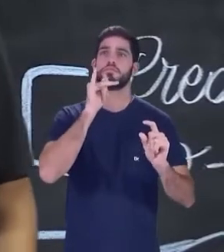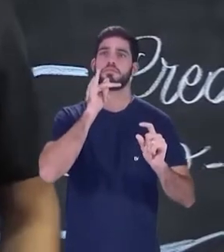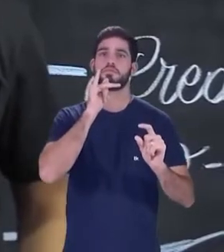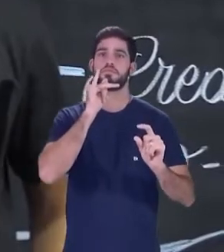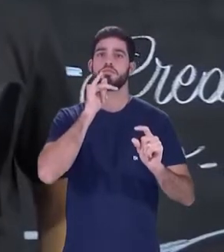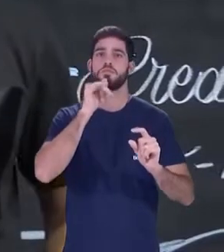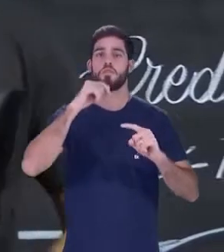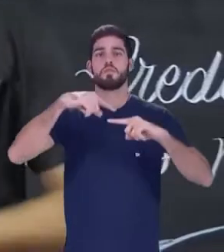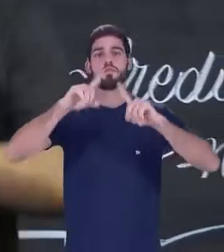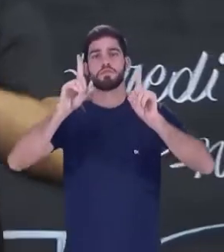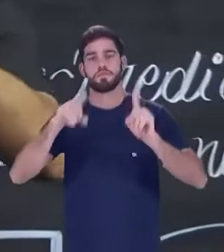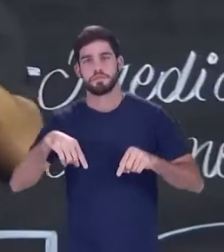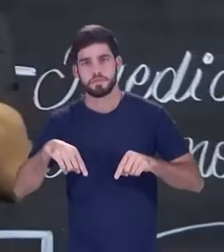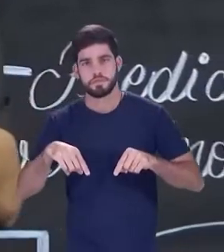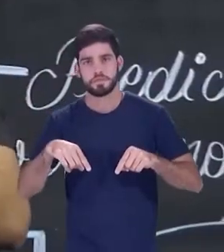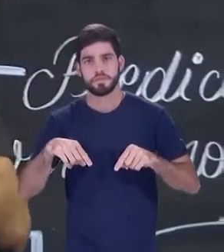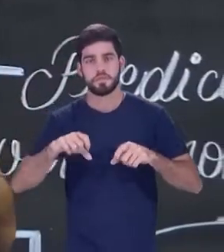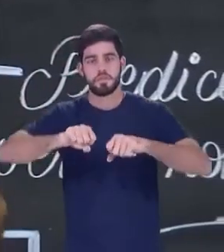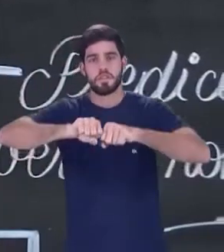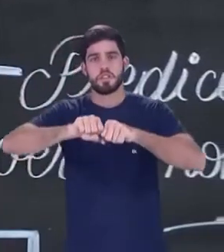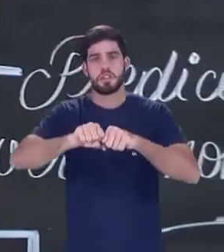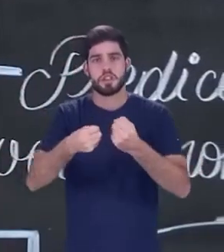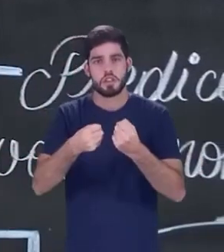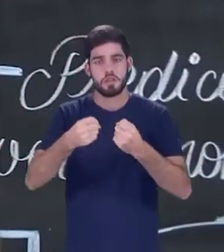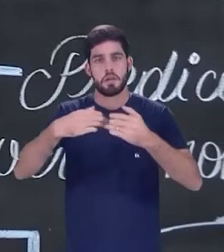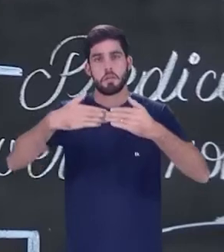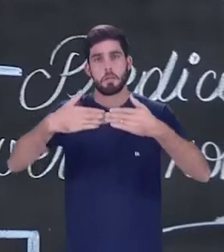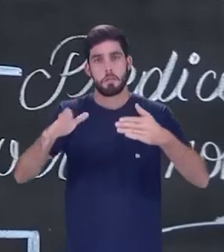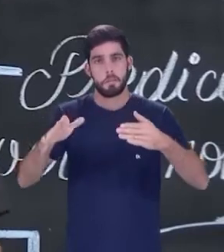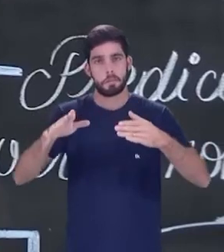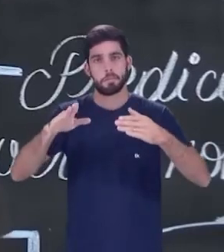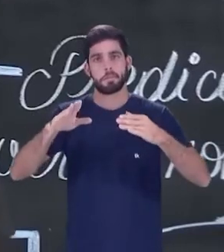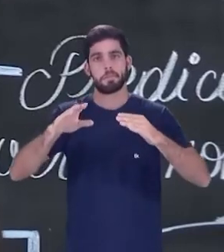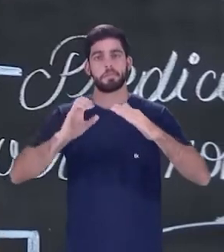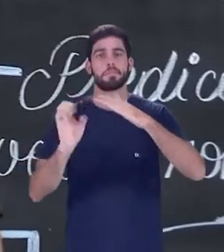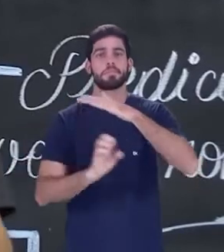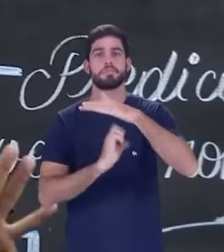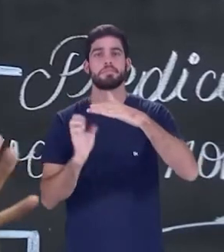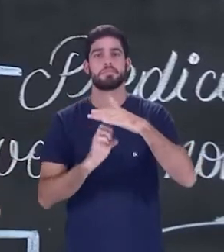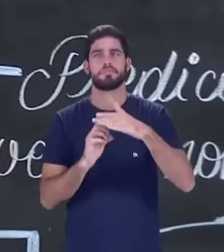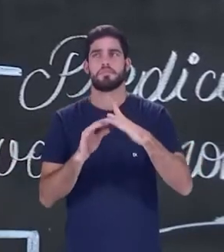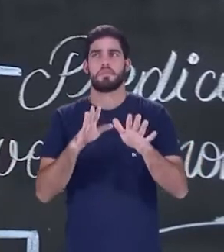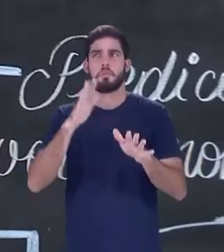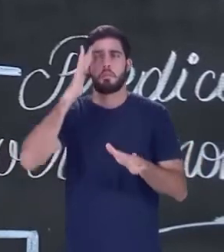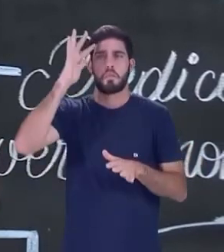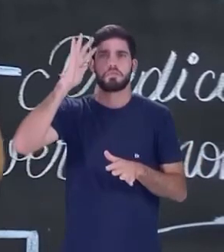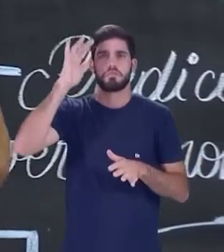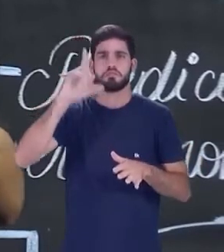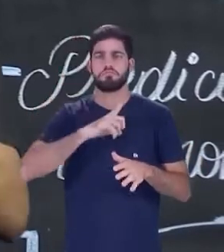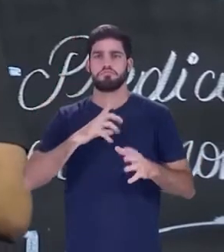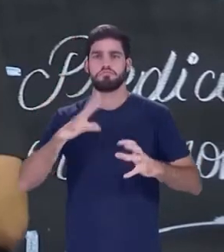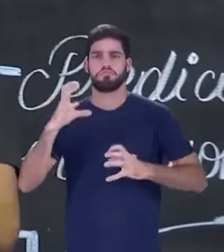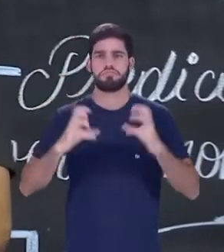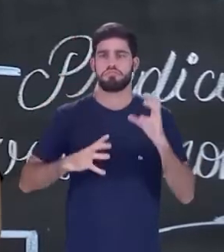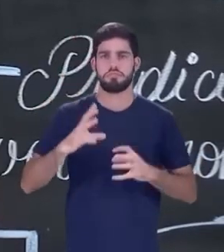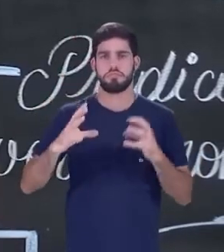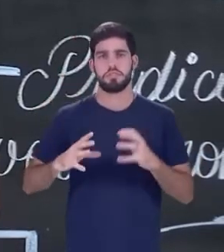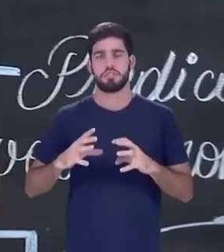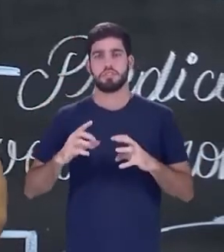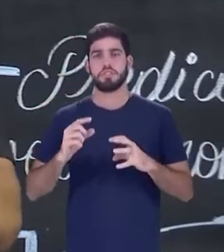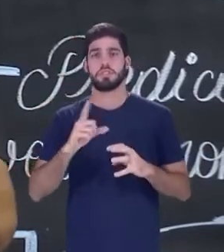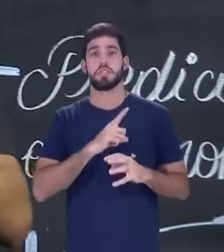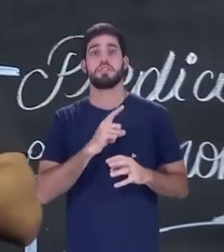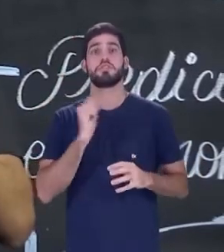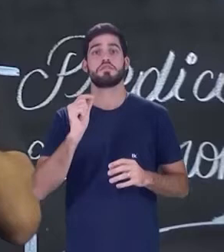os funcionários quebraram a porta da empresa. Vamos imaginar que houve um manifesto, houve um conflito dentro dessa empresa e aconteceu uma ação